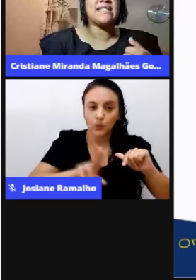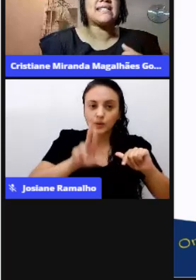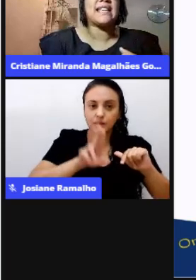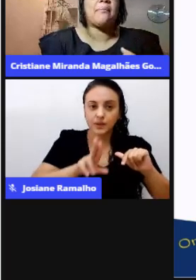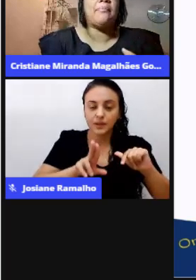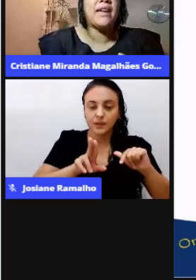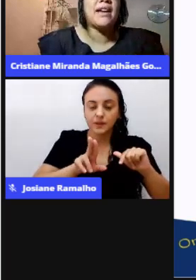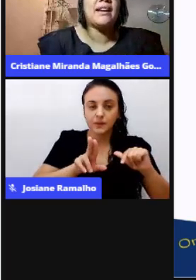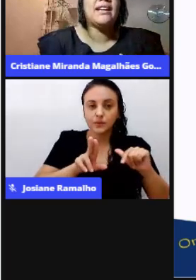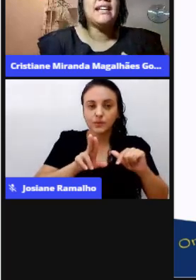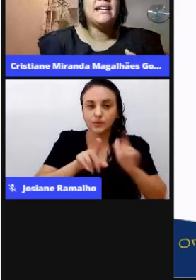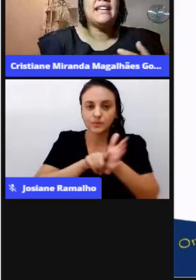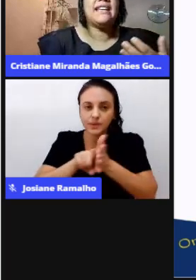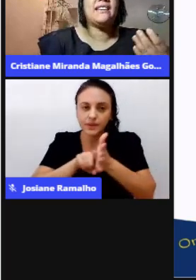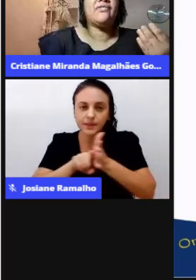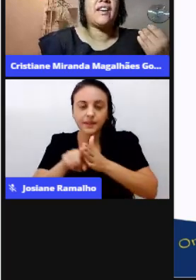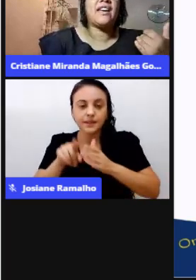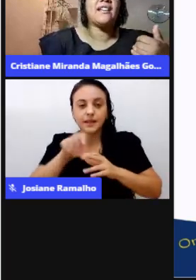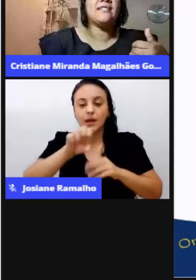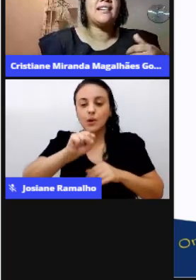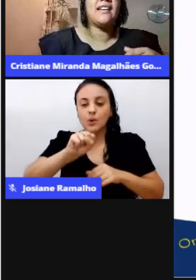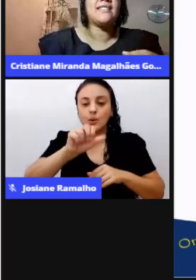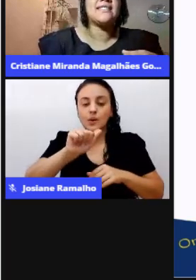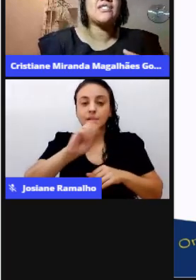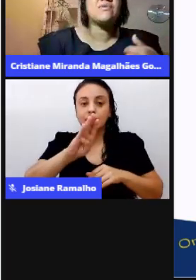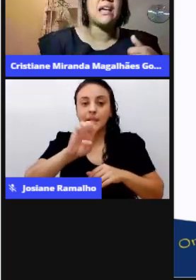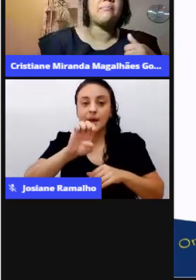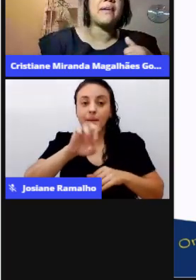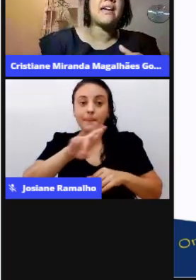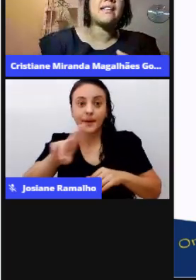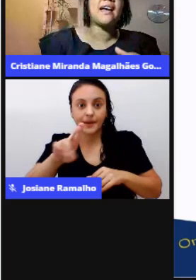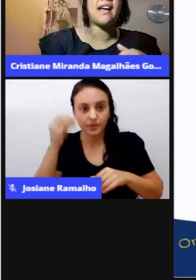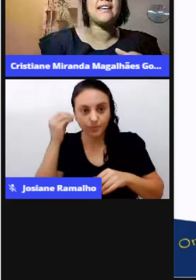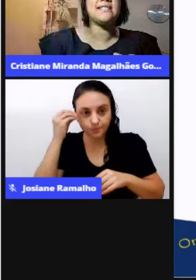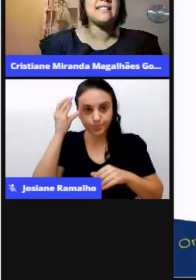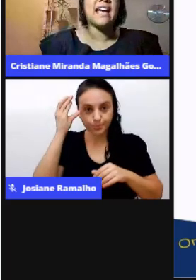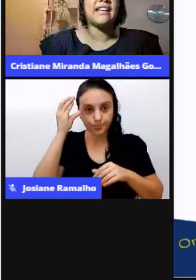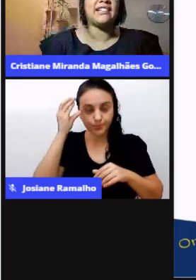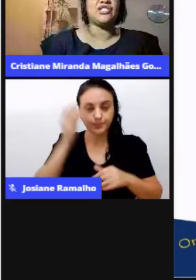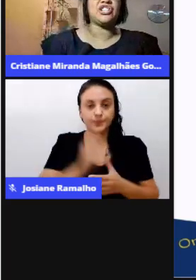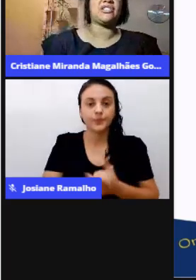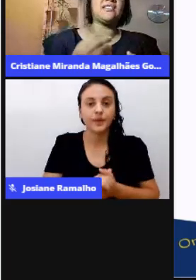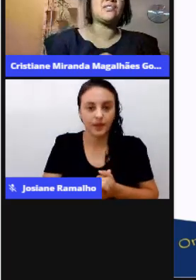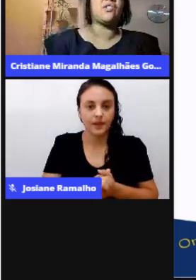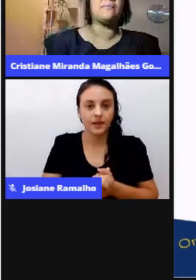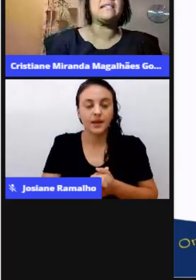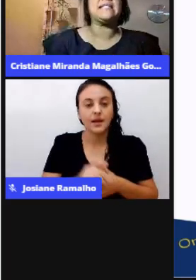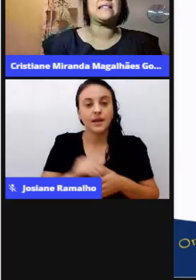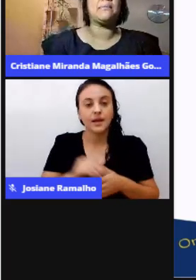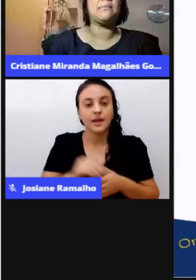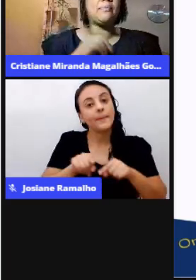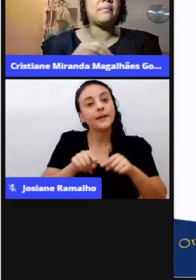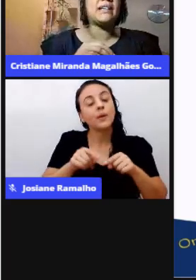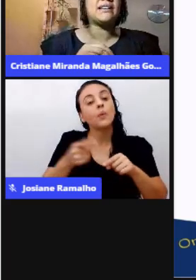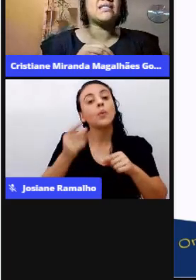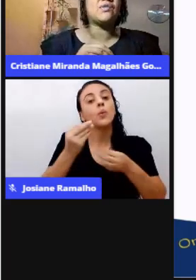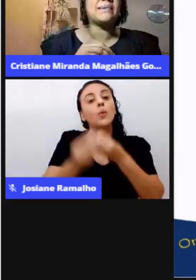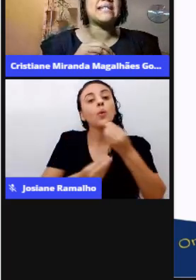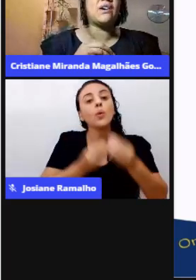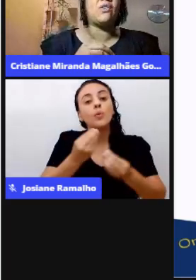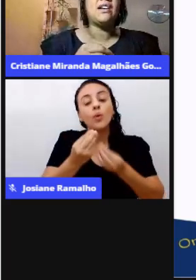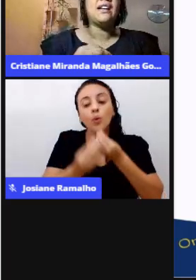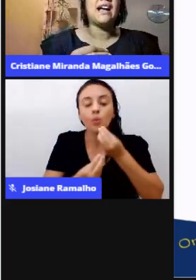Fazer com que esse saber ele venha, seja um saber a ensinar. Então, a gente transforma esse saber, a